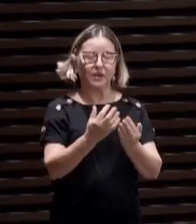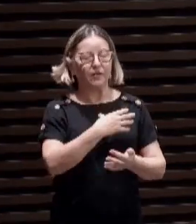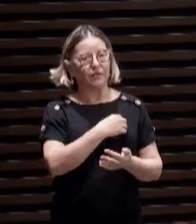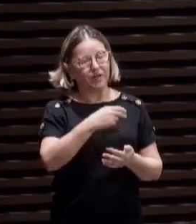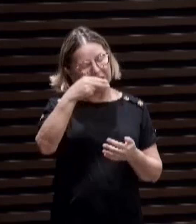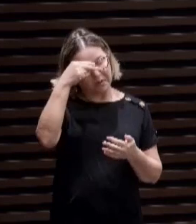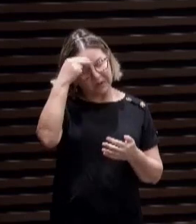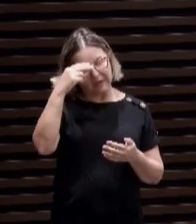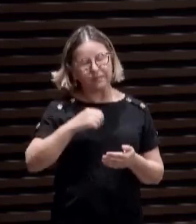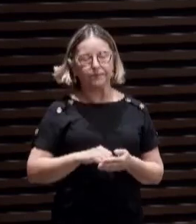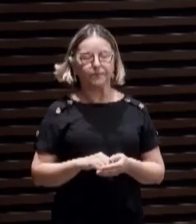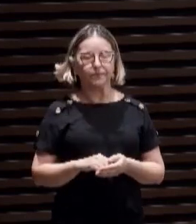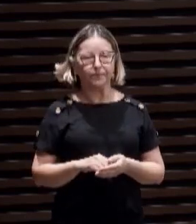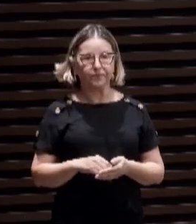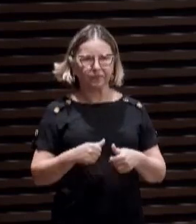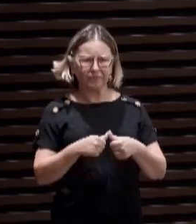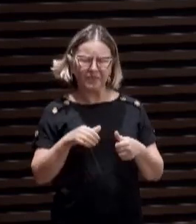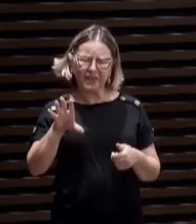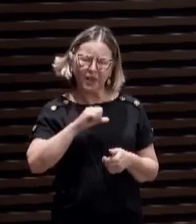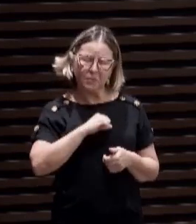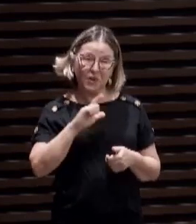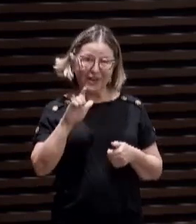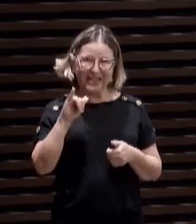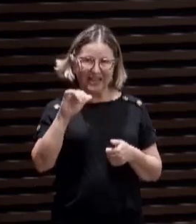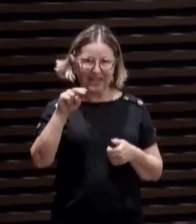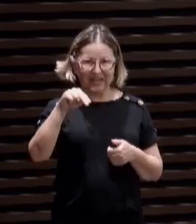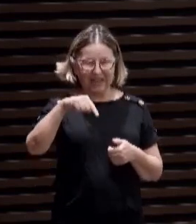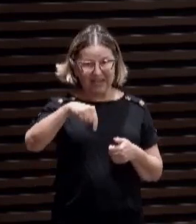esse amor líquido é assim: eu amo até quando me convém.